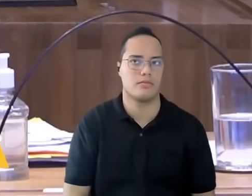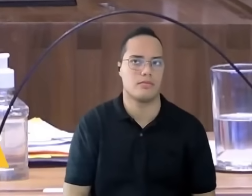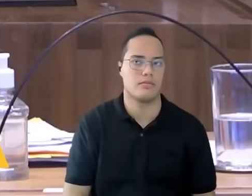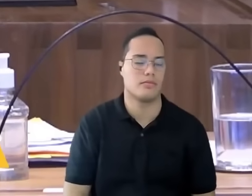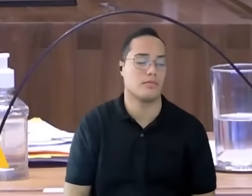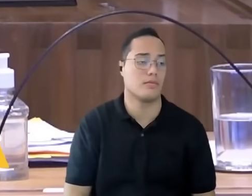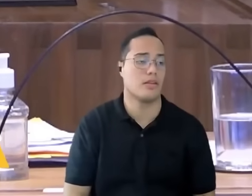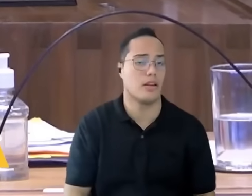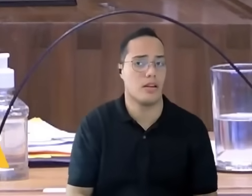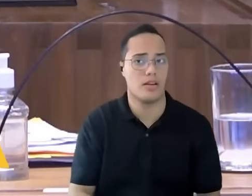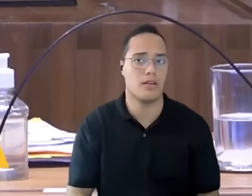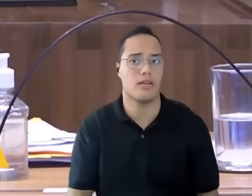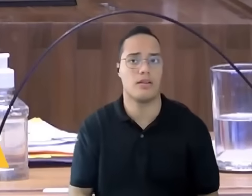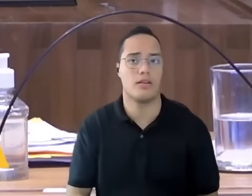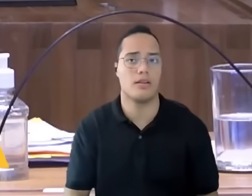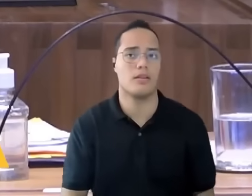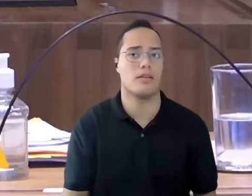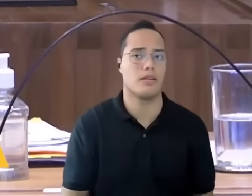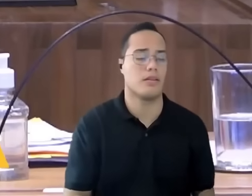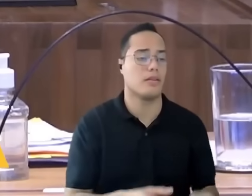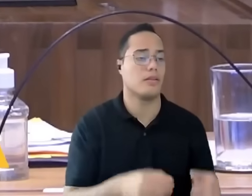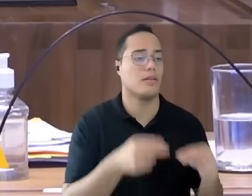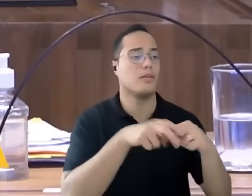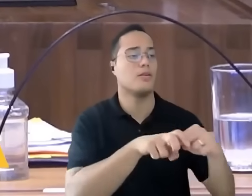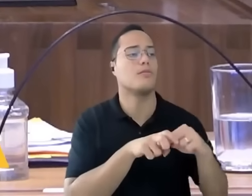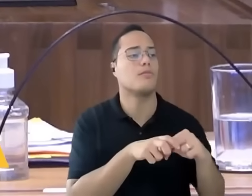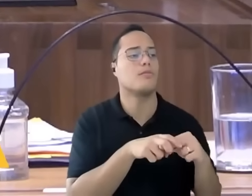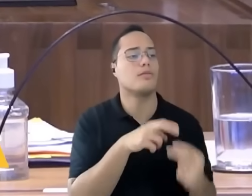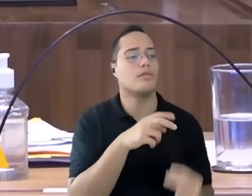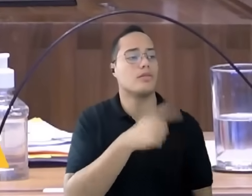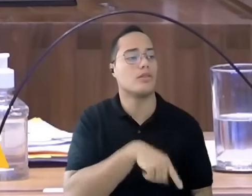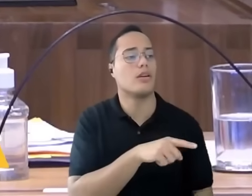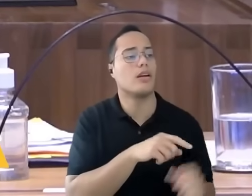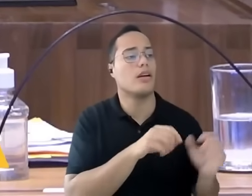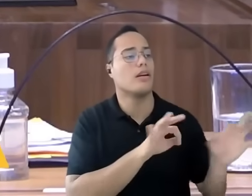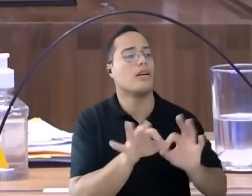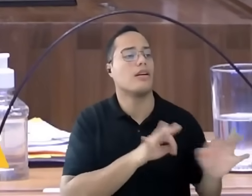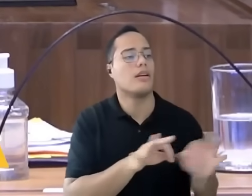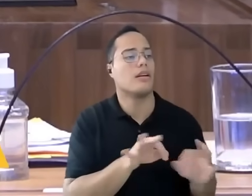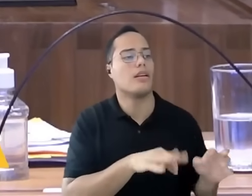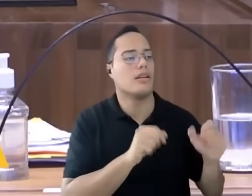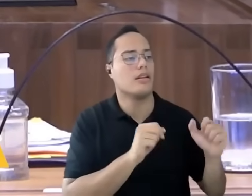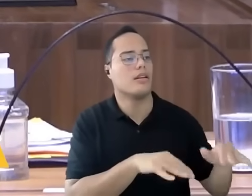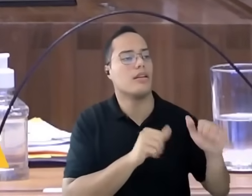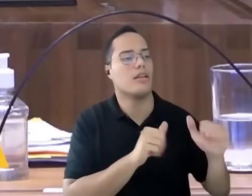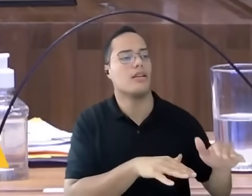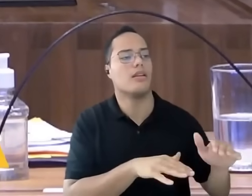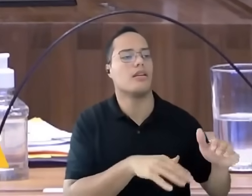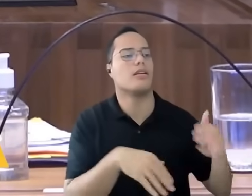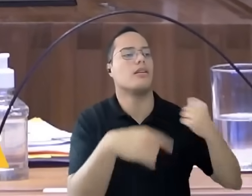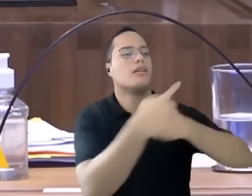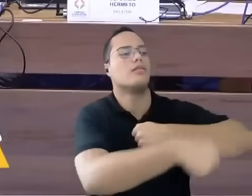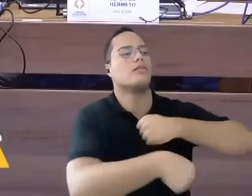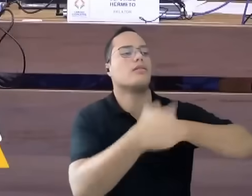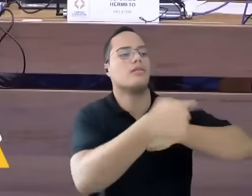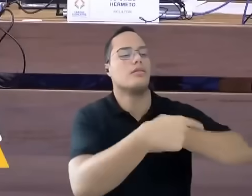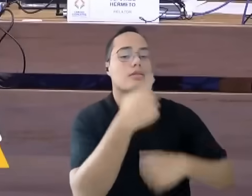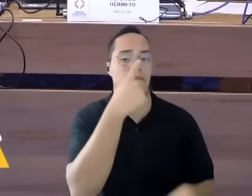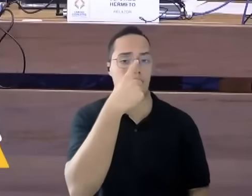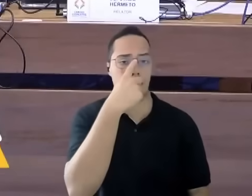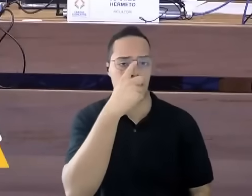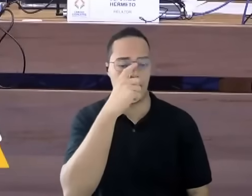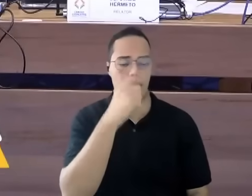adequado a tropa dentro do plano escudo para aquela manifestação e quem moniciava